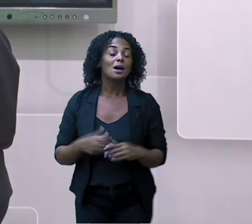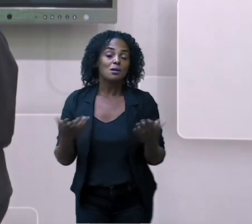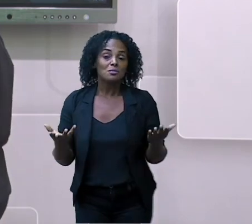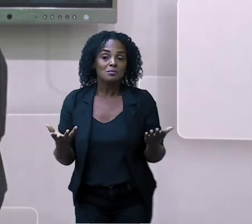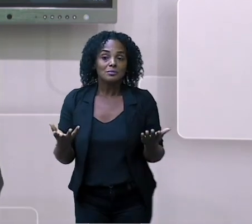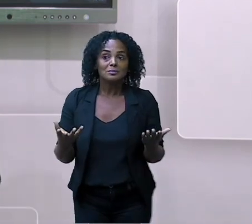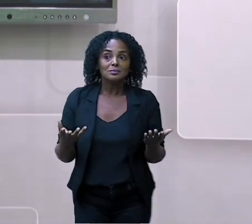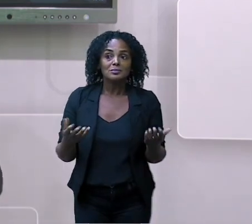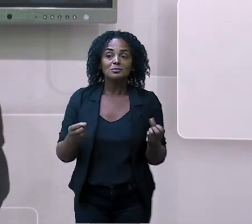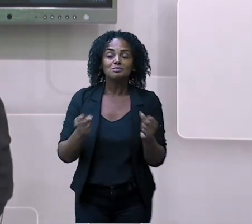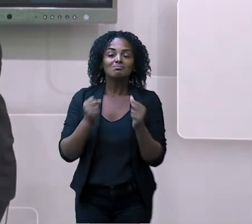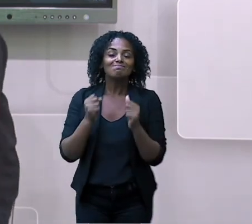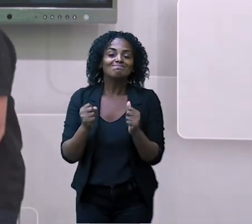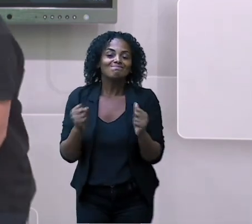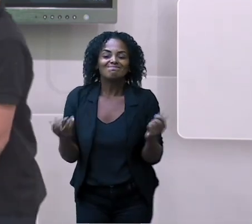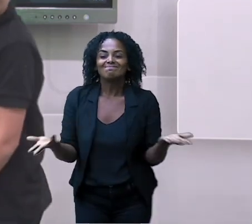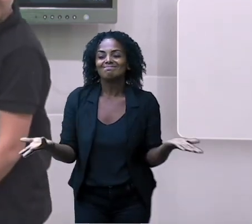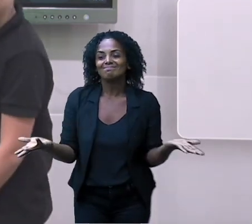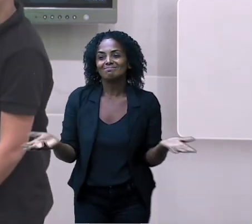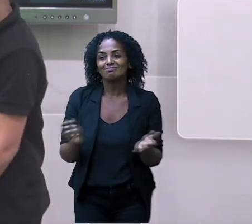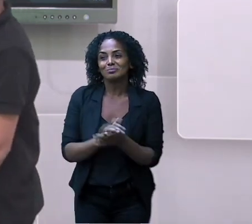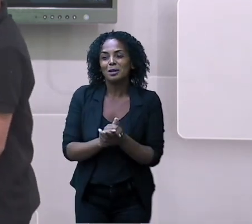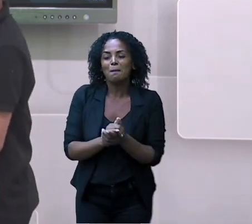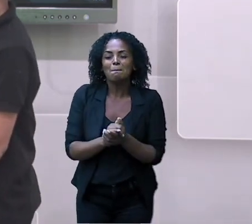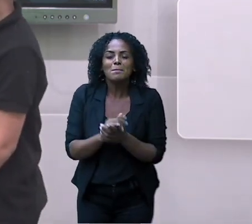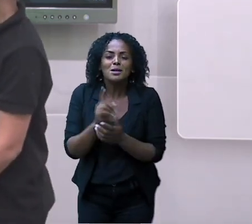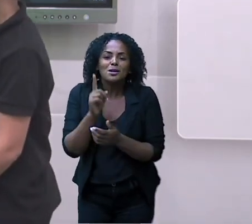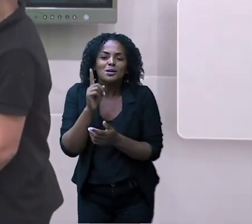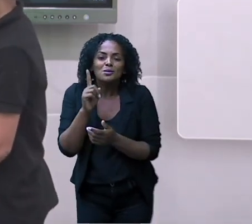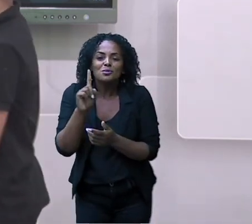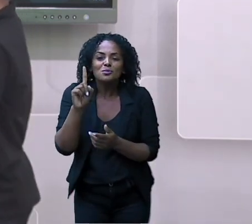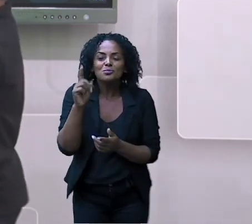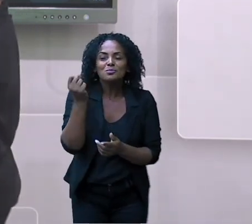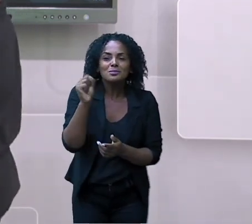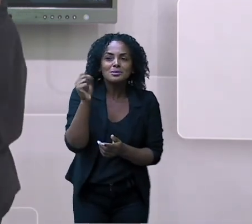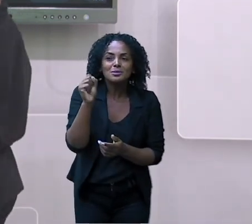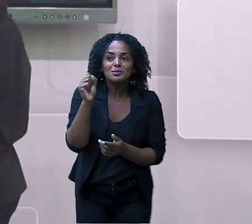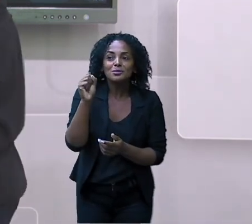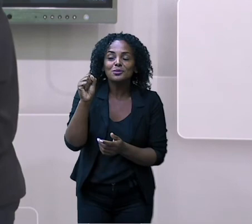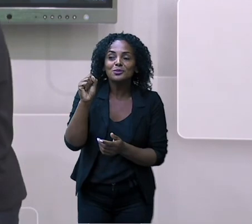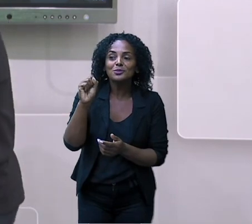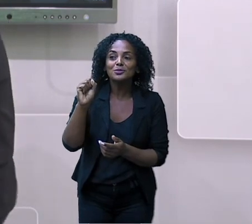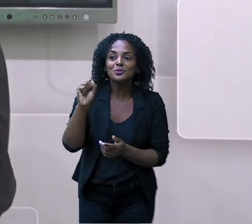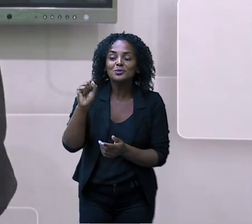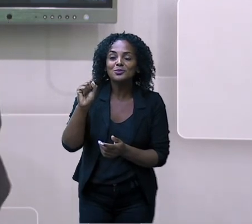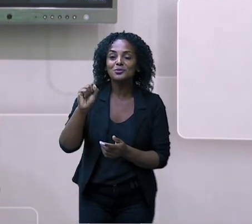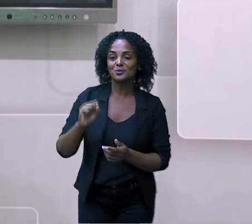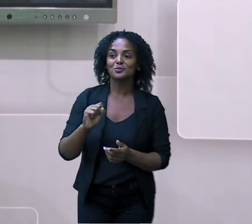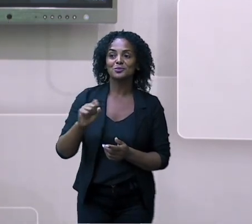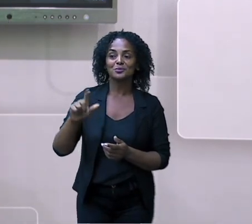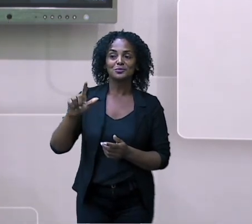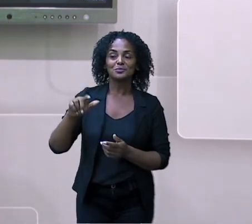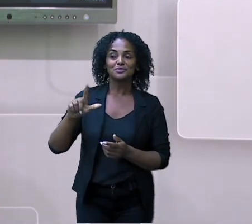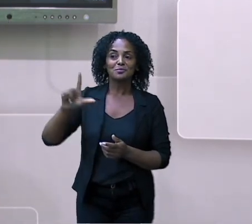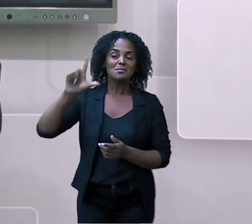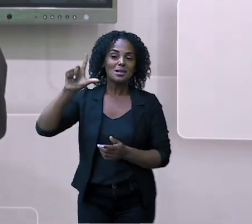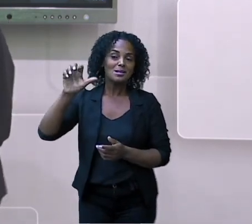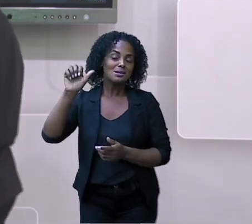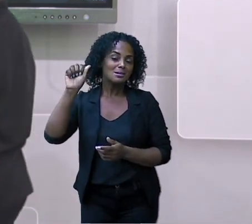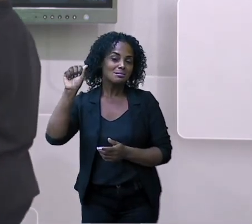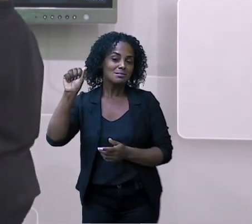minutos e 11. Por um segundo, gente, o Lion ganhou esse segundo round. Congratulations,